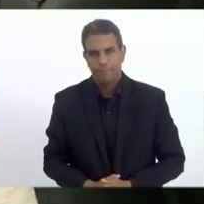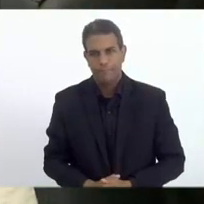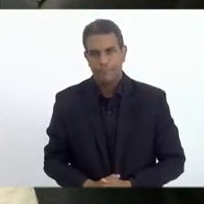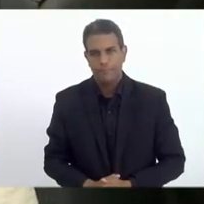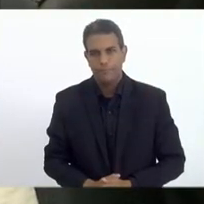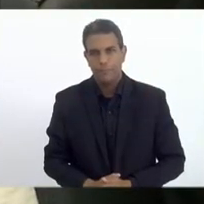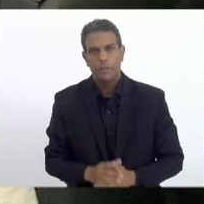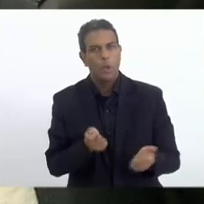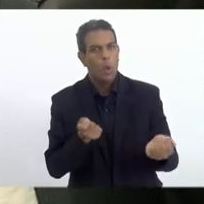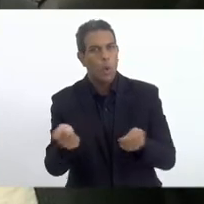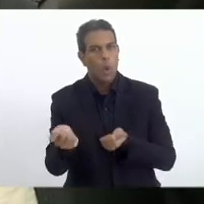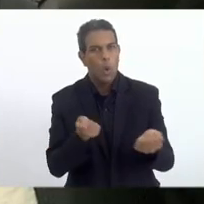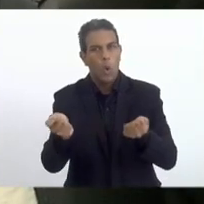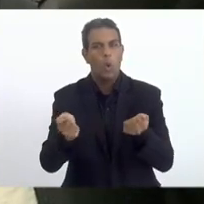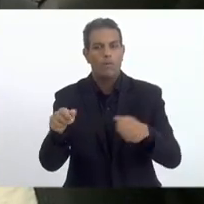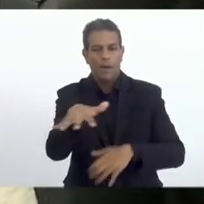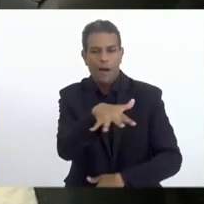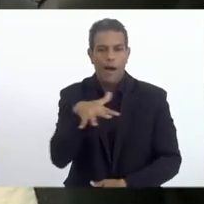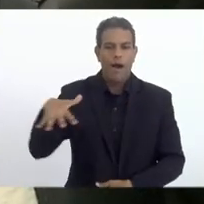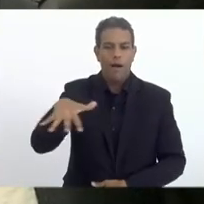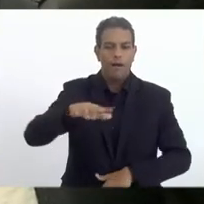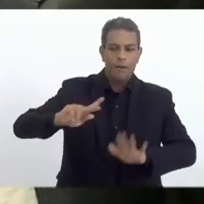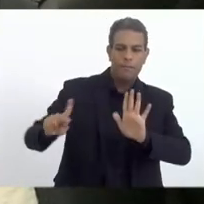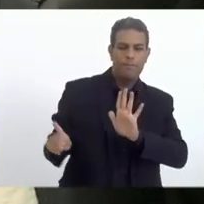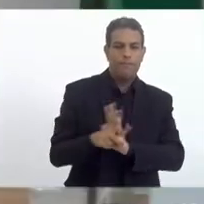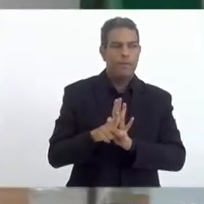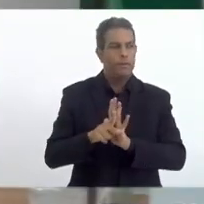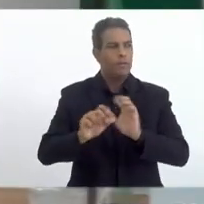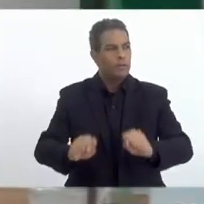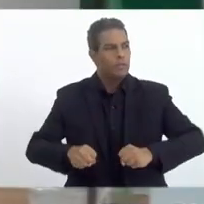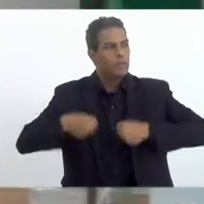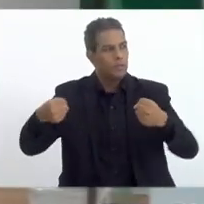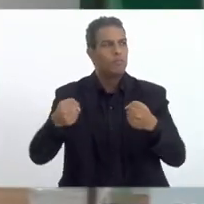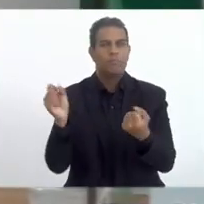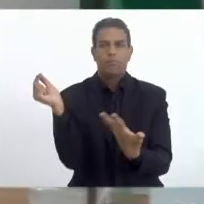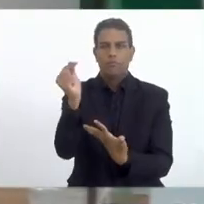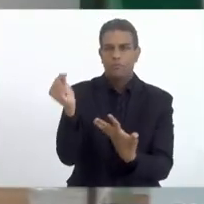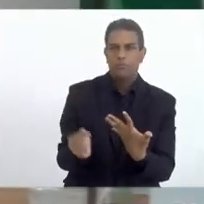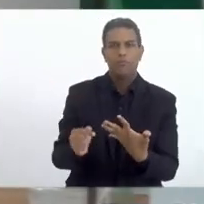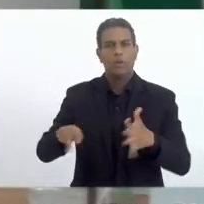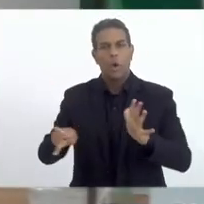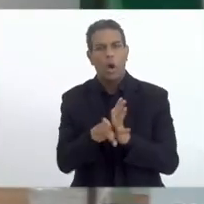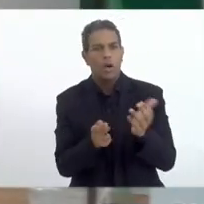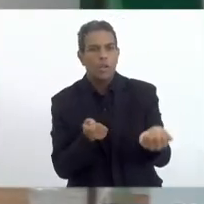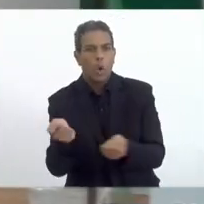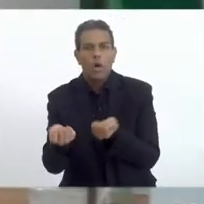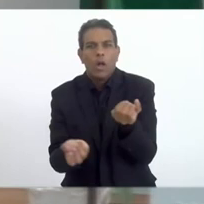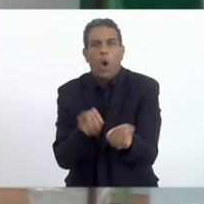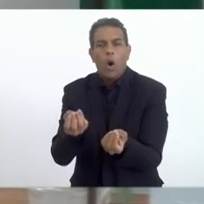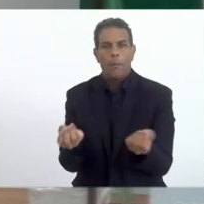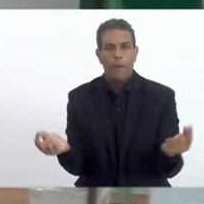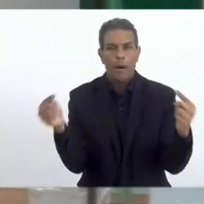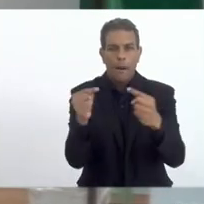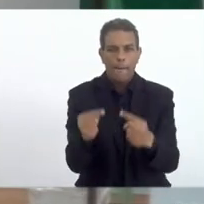a Controladoria Geral do Estado, pela própria definição do que é um controlador, né?